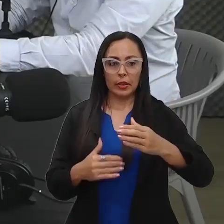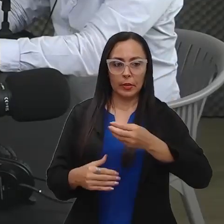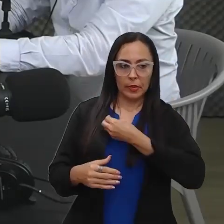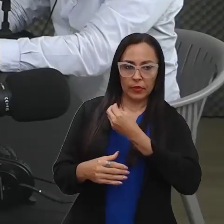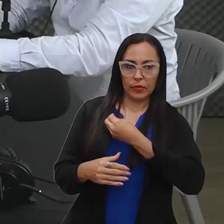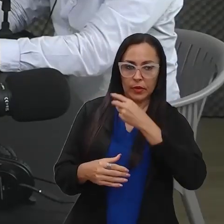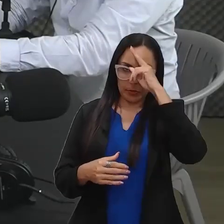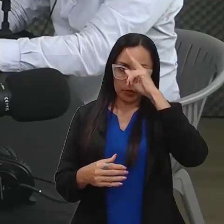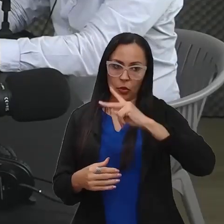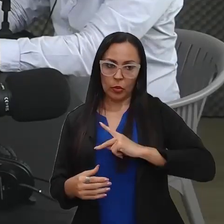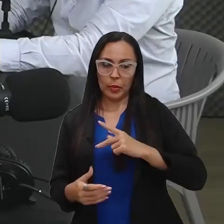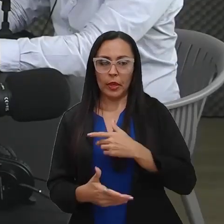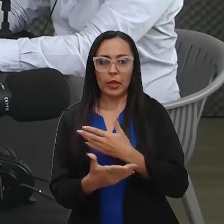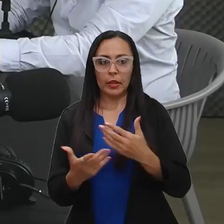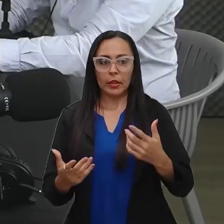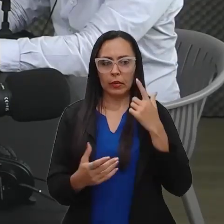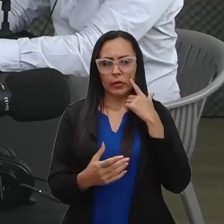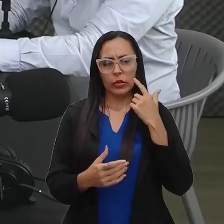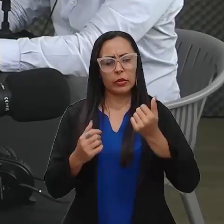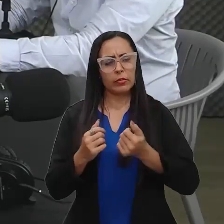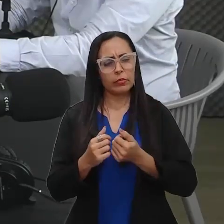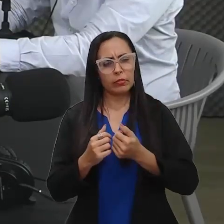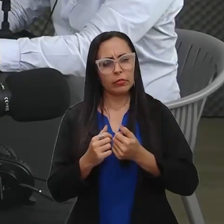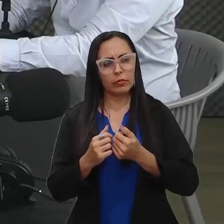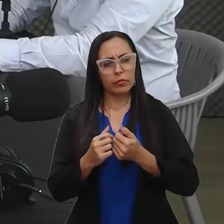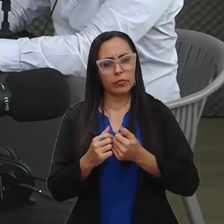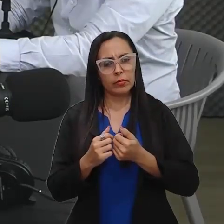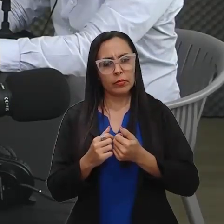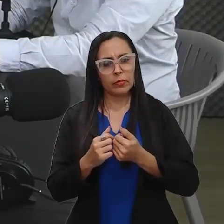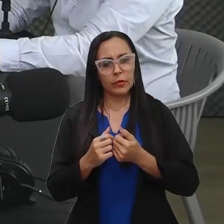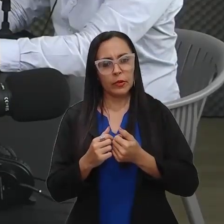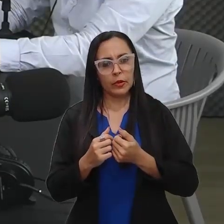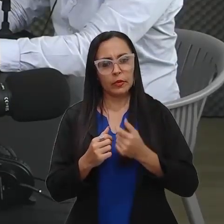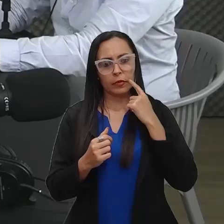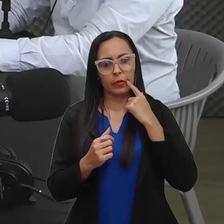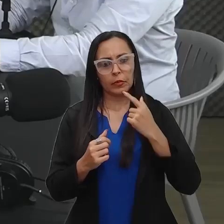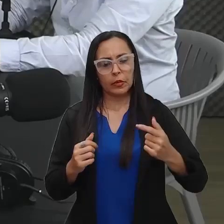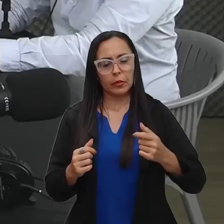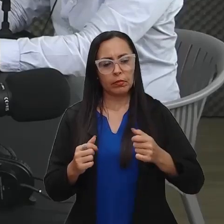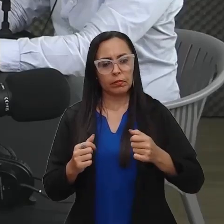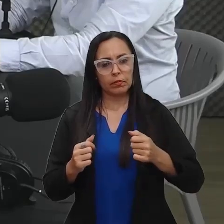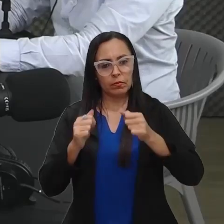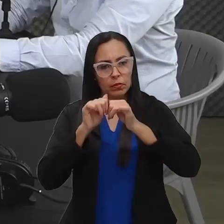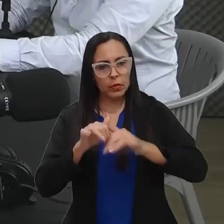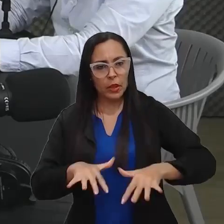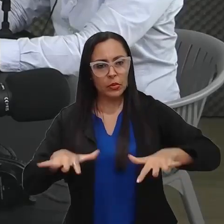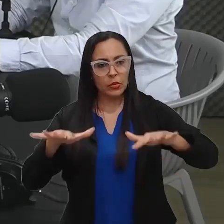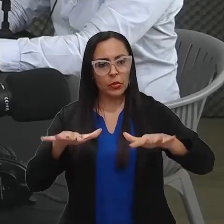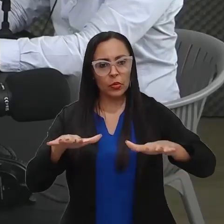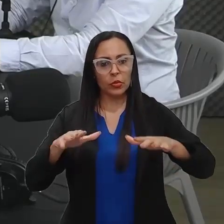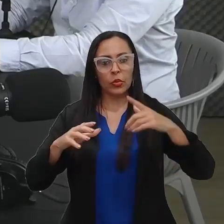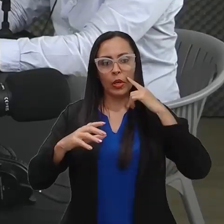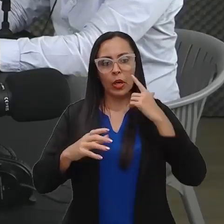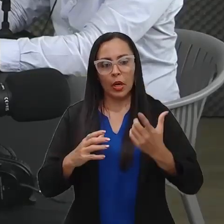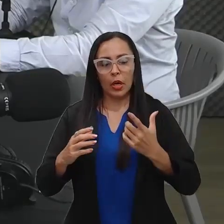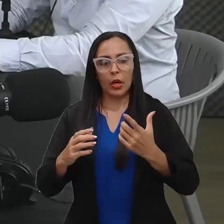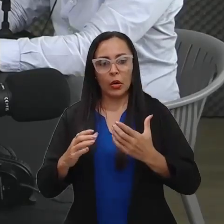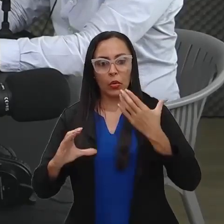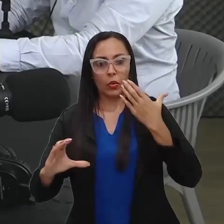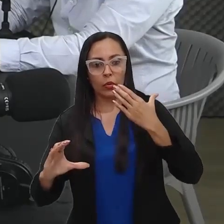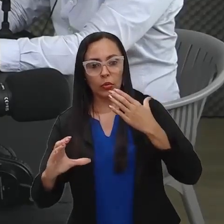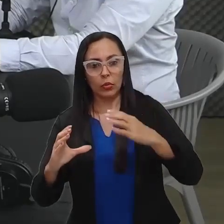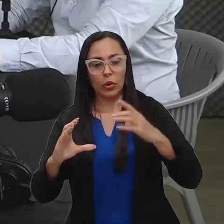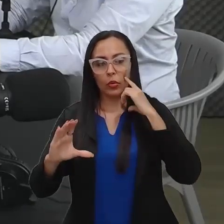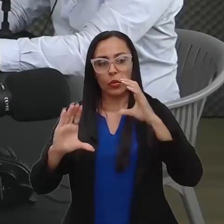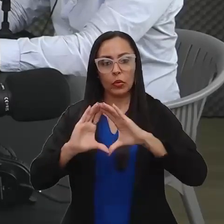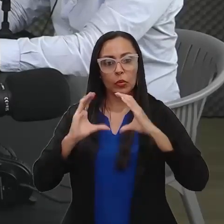né? Então a gente repercute para toda a comunidade, né? As pesquisas, traz a